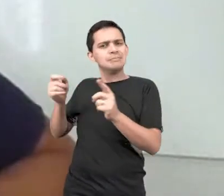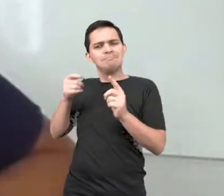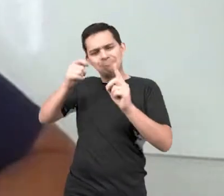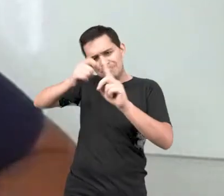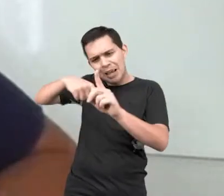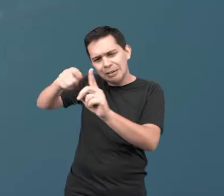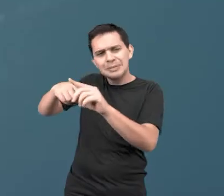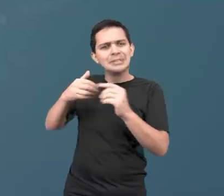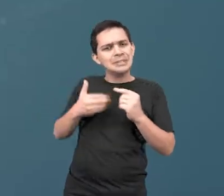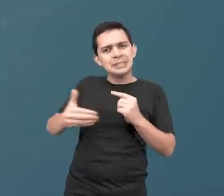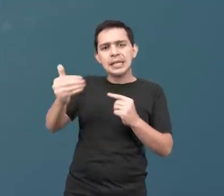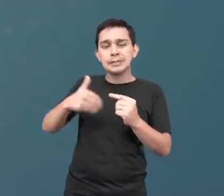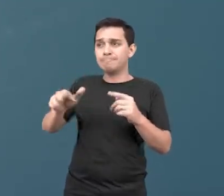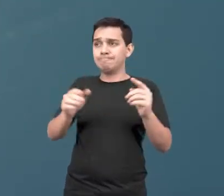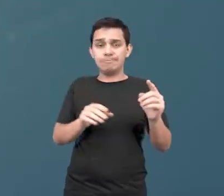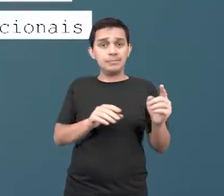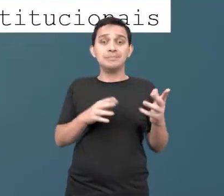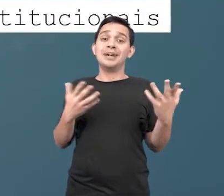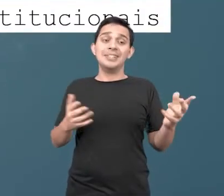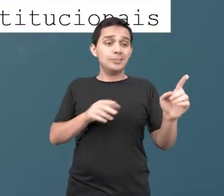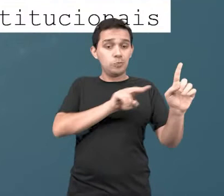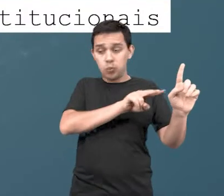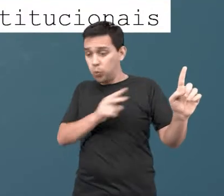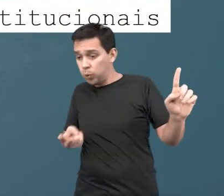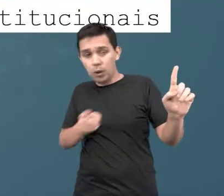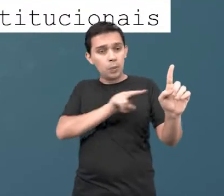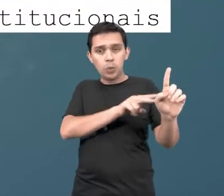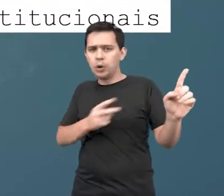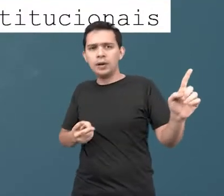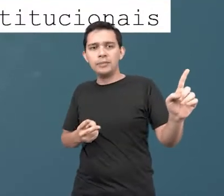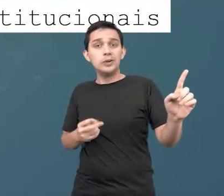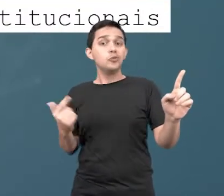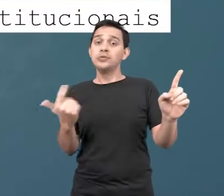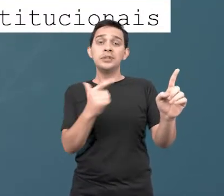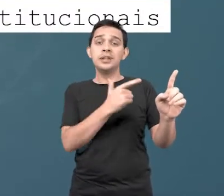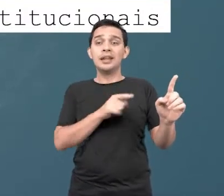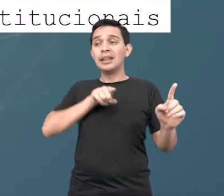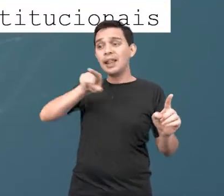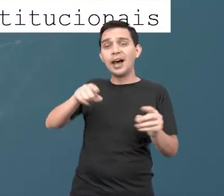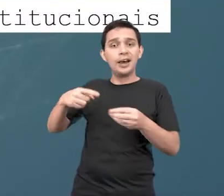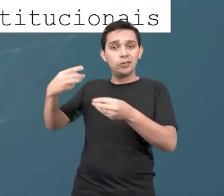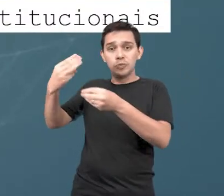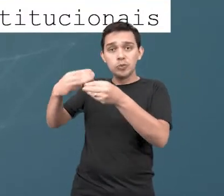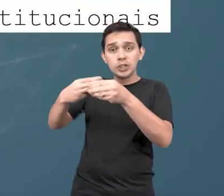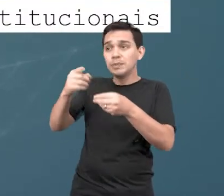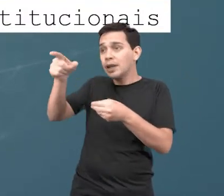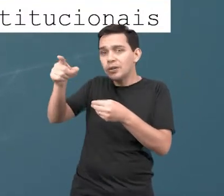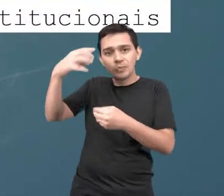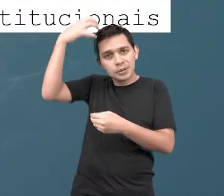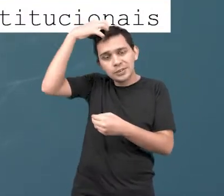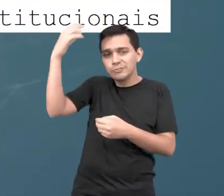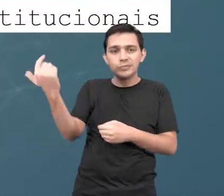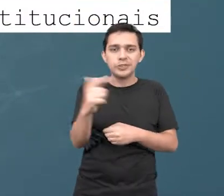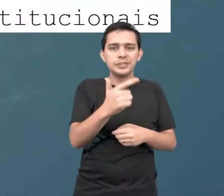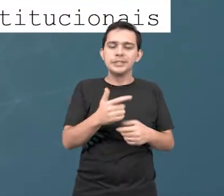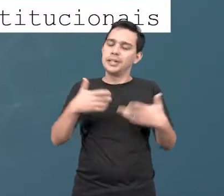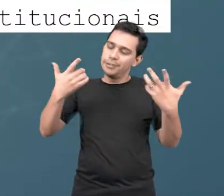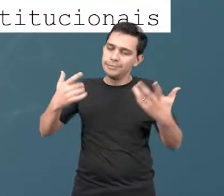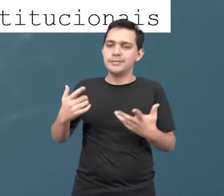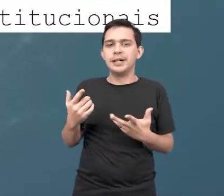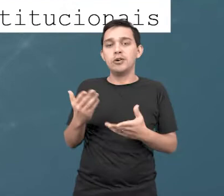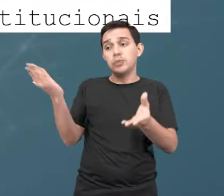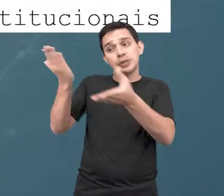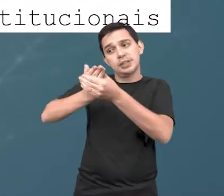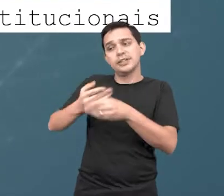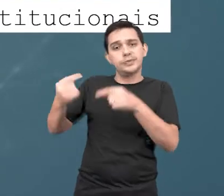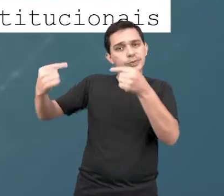mensais, periodicamente. Esse mecanismo é o que não acontecia no município de Angra dos Reis, né? E foi para corrigir isso